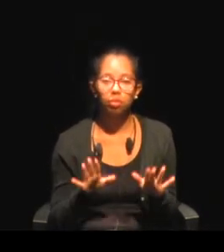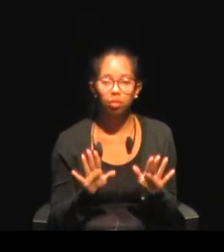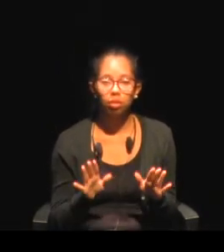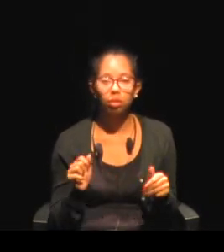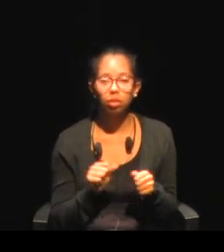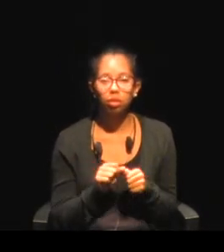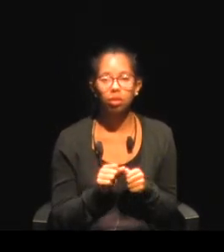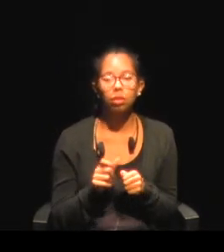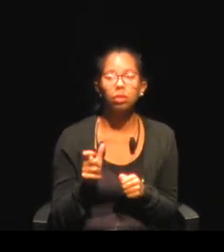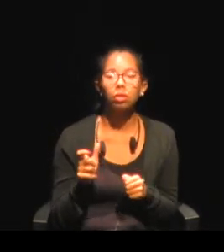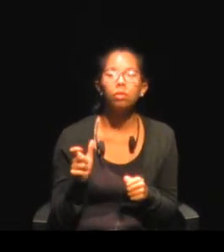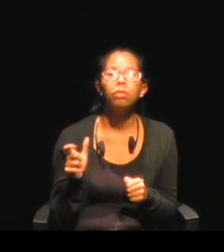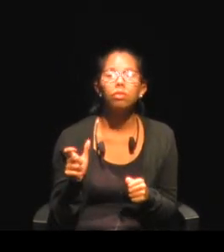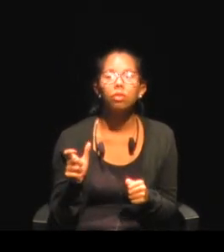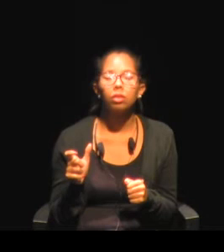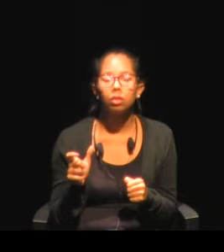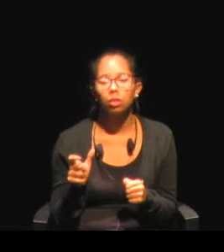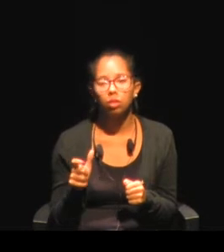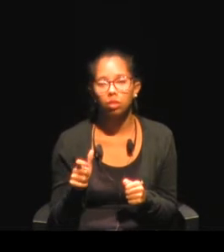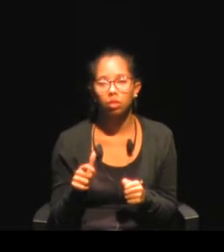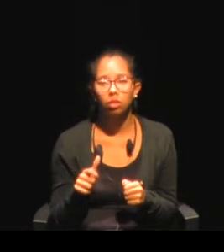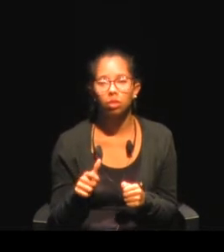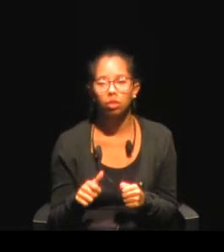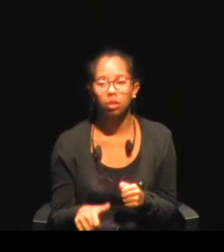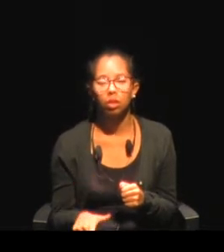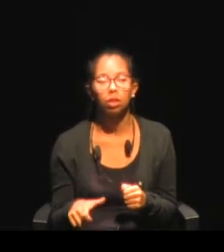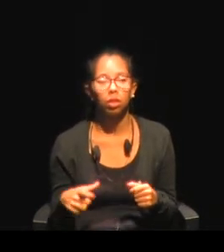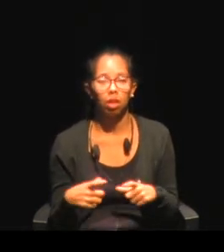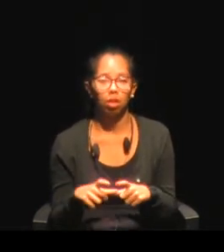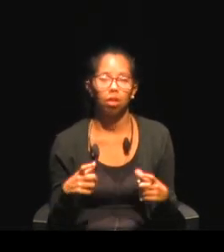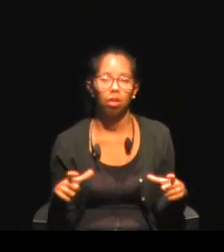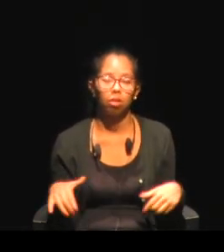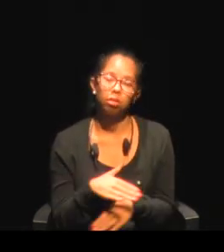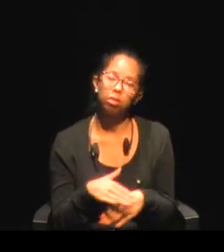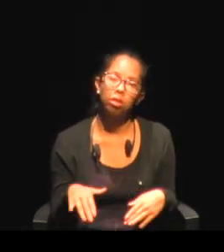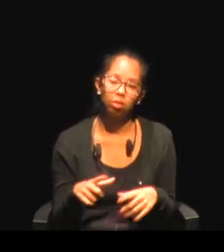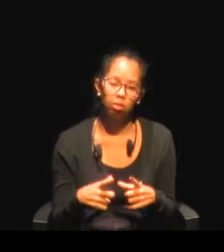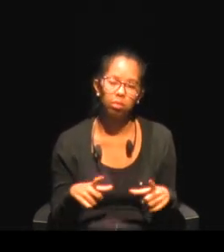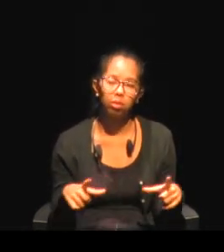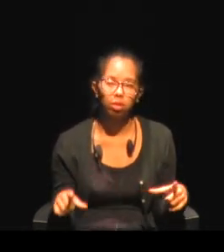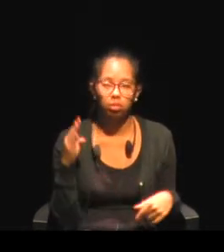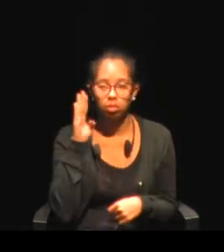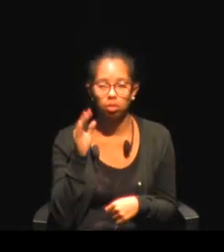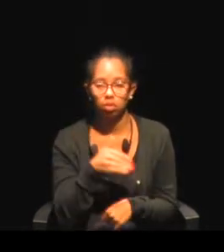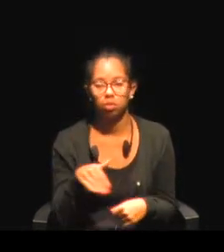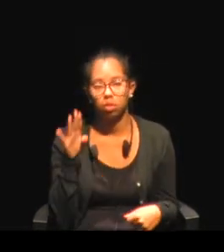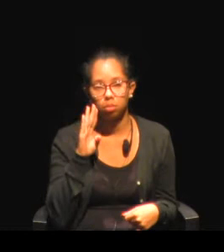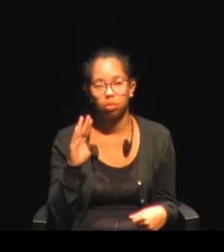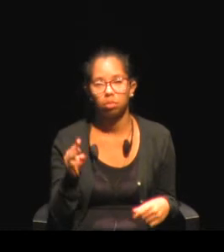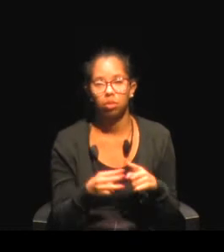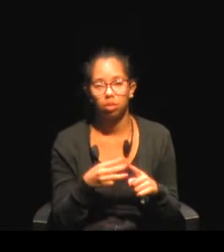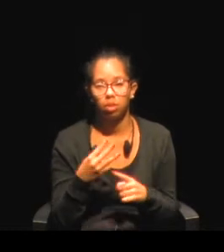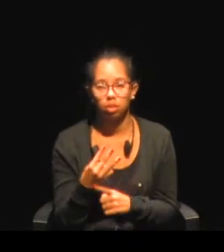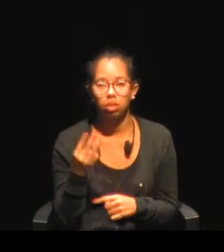mais gabarito, mas fazendo um escalonamento de recuos, de tal maneira que a caixa da rua aumentasse, a rua principal, que é